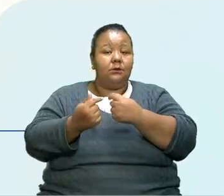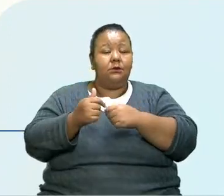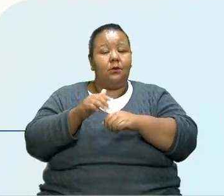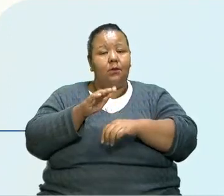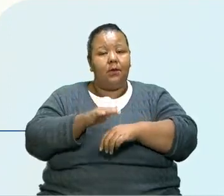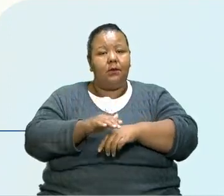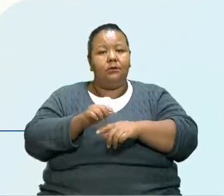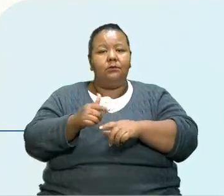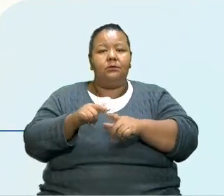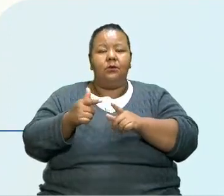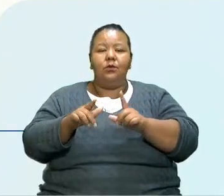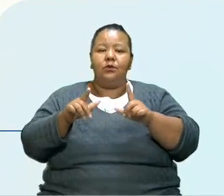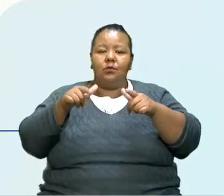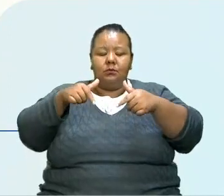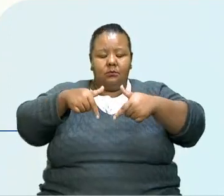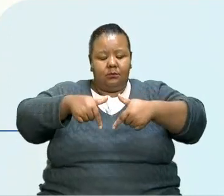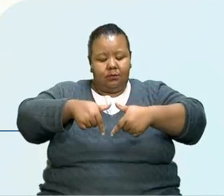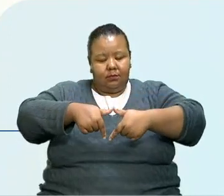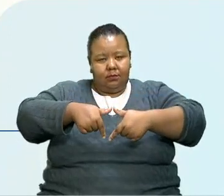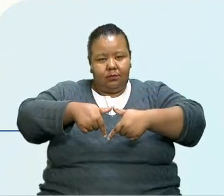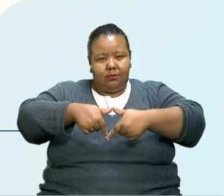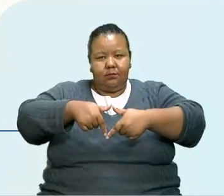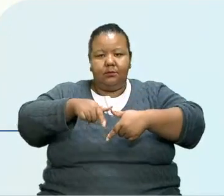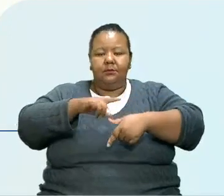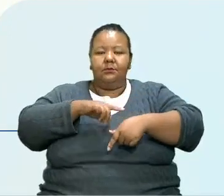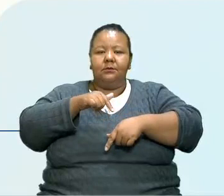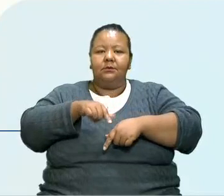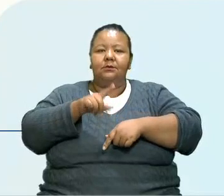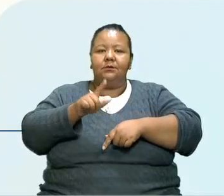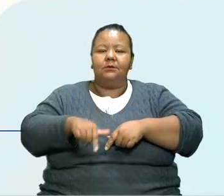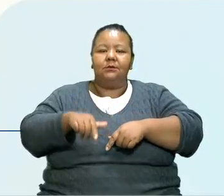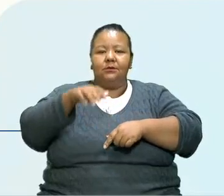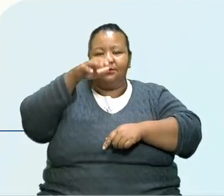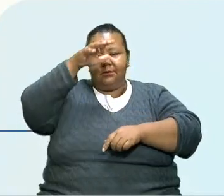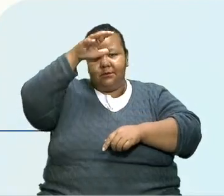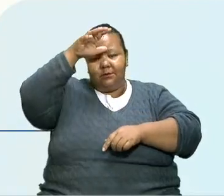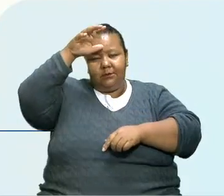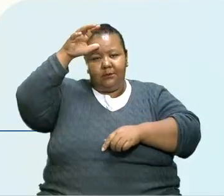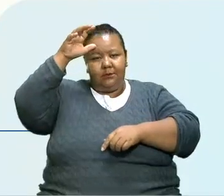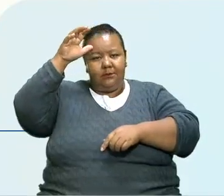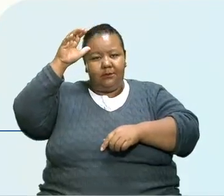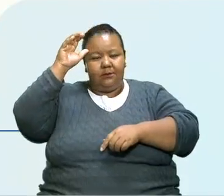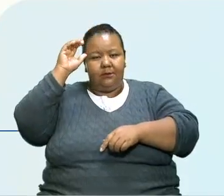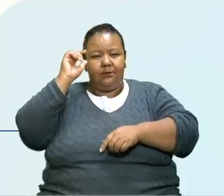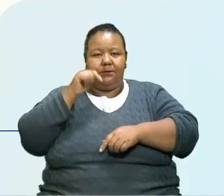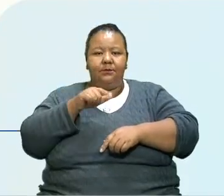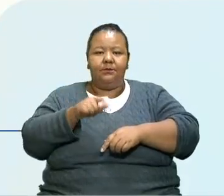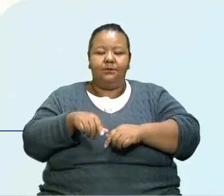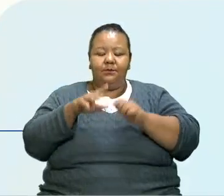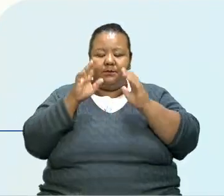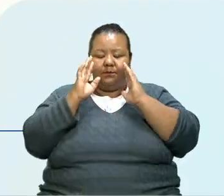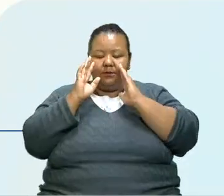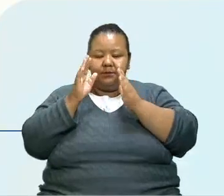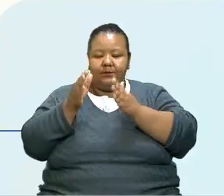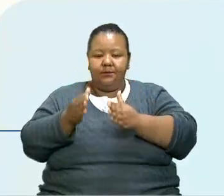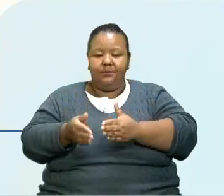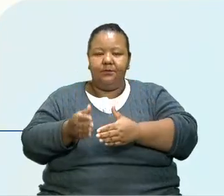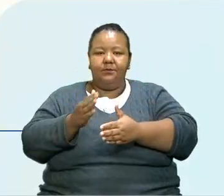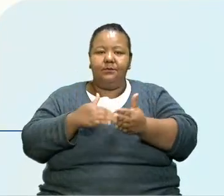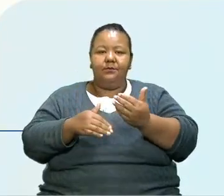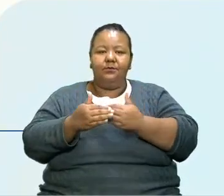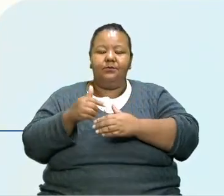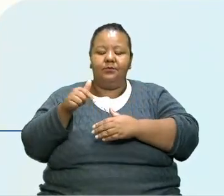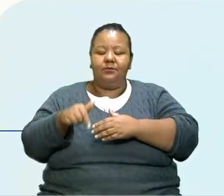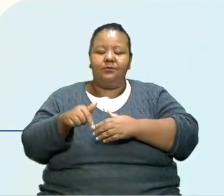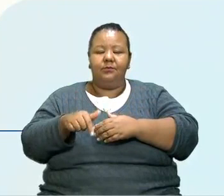estrutura invertida, eu tenho o meu cliente como foco. Então, todo ele